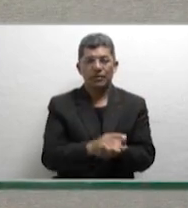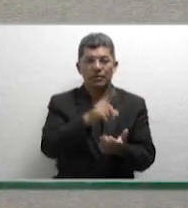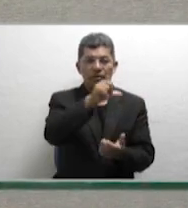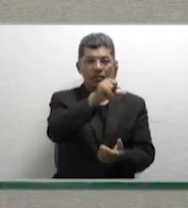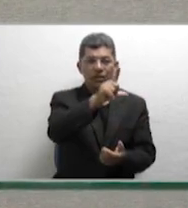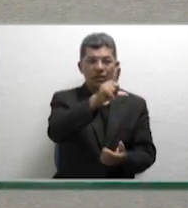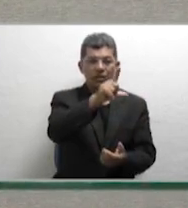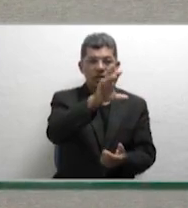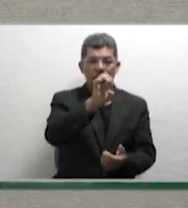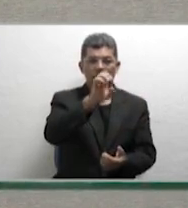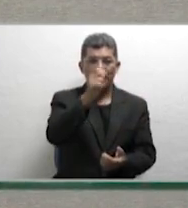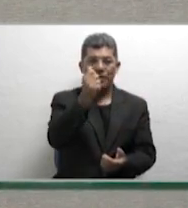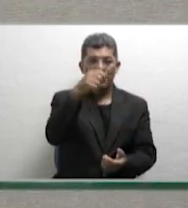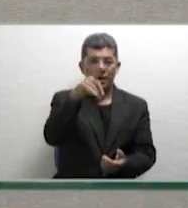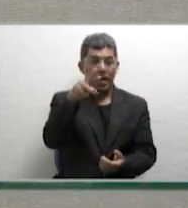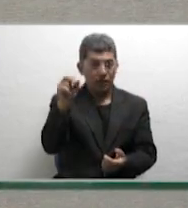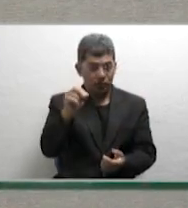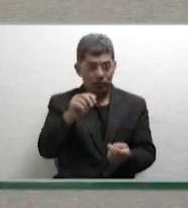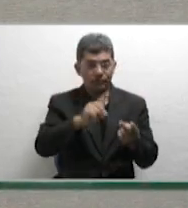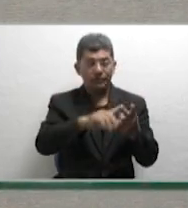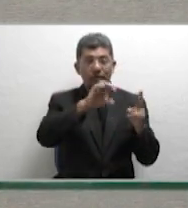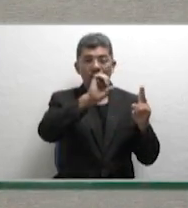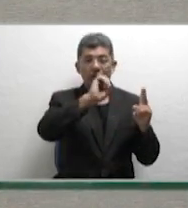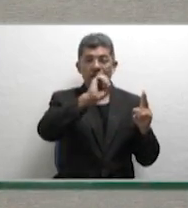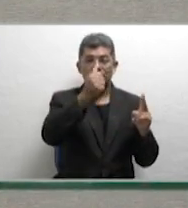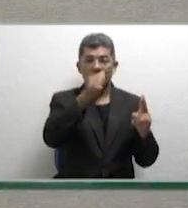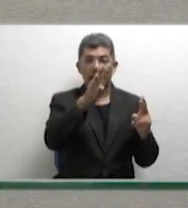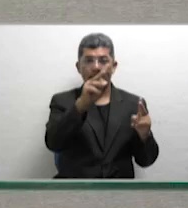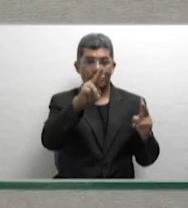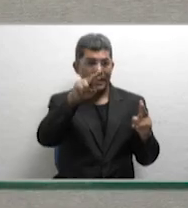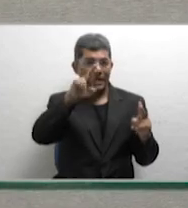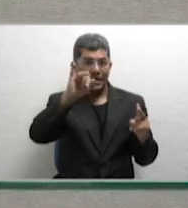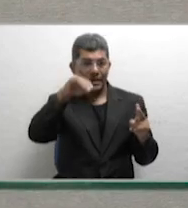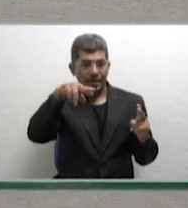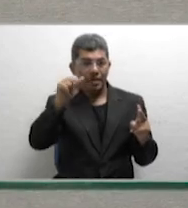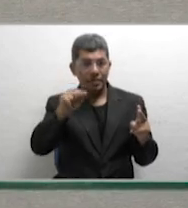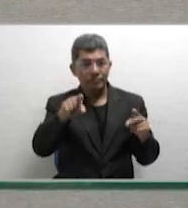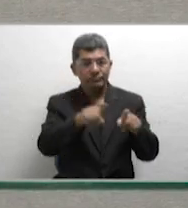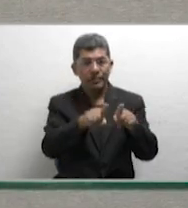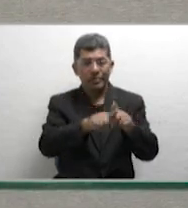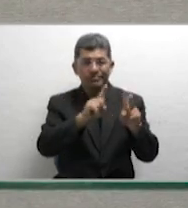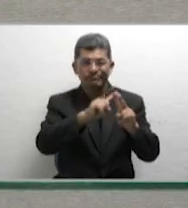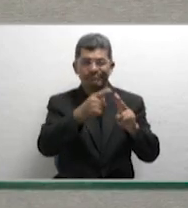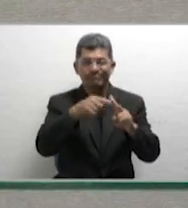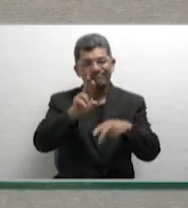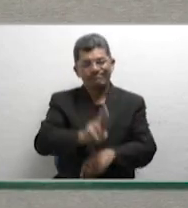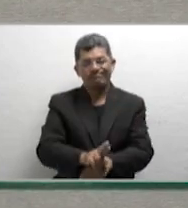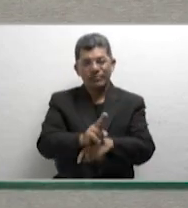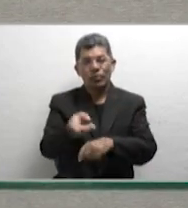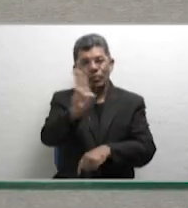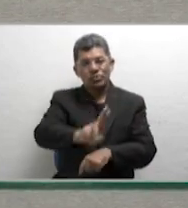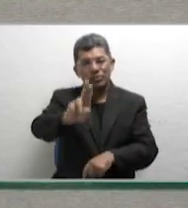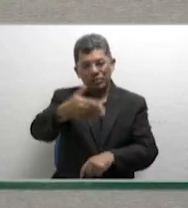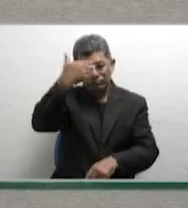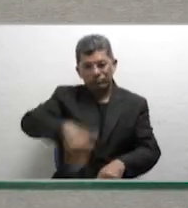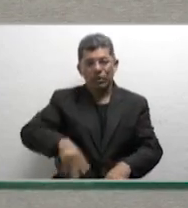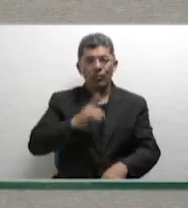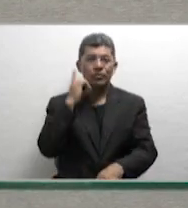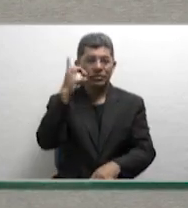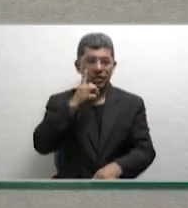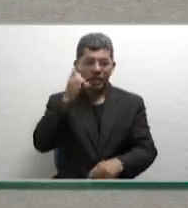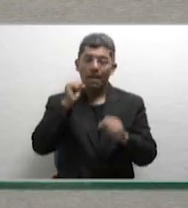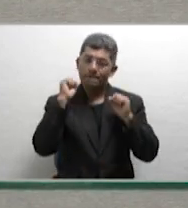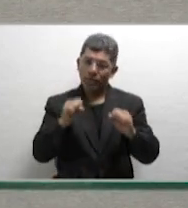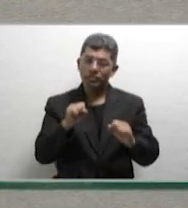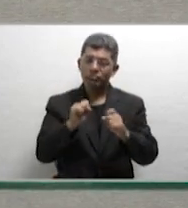gente pudesse usar da nossa voz, usar do nosso mandato, usar da nossa representatividade, da nossa divulgação, para que a gente